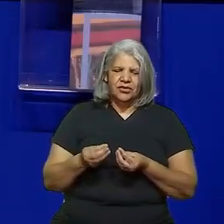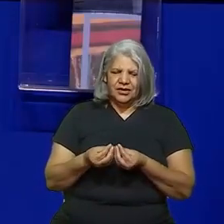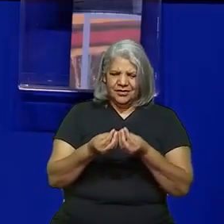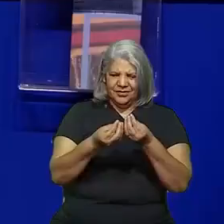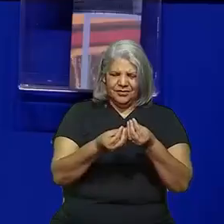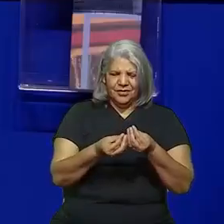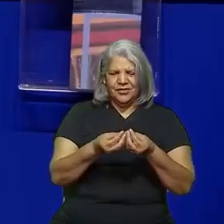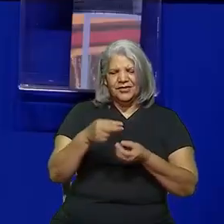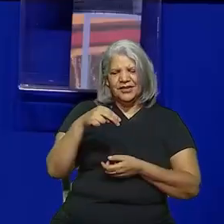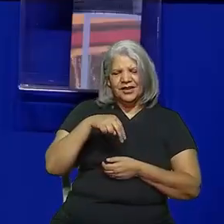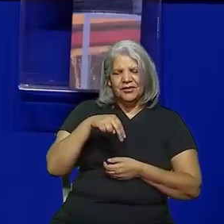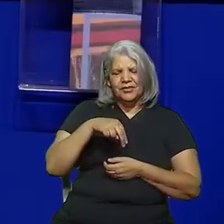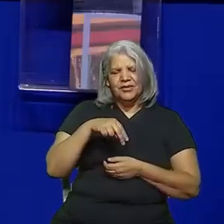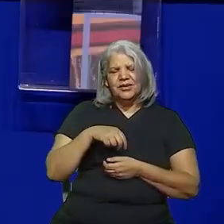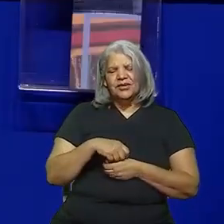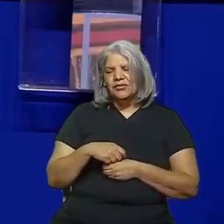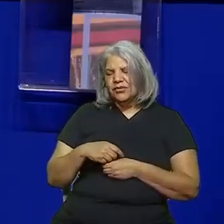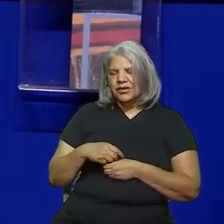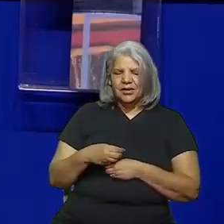neto, eu vou dar para você